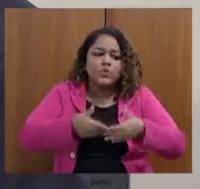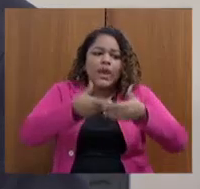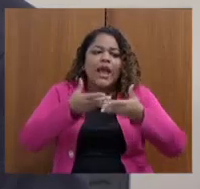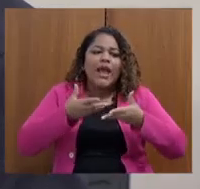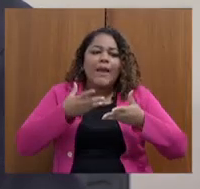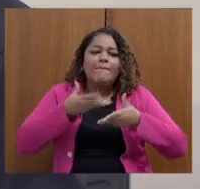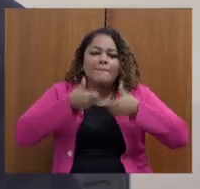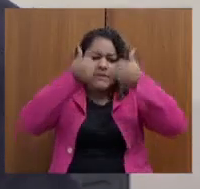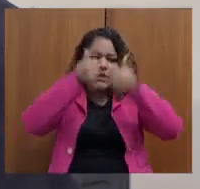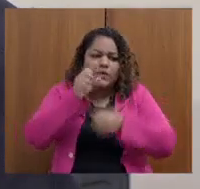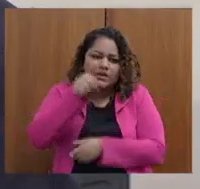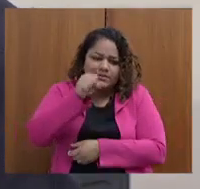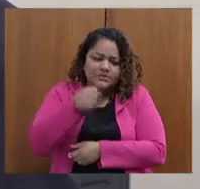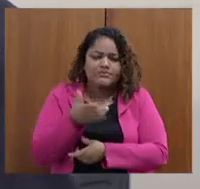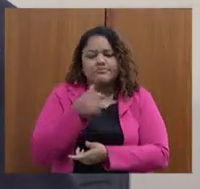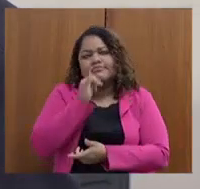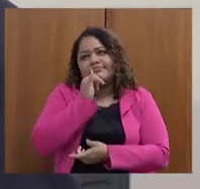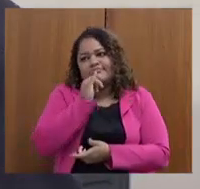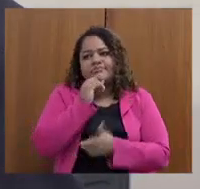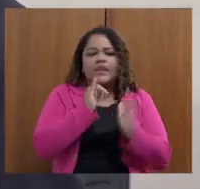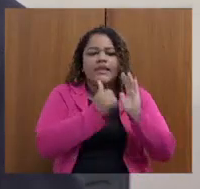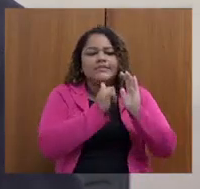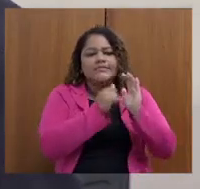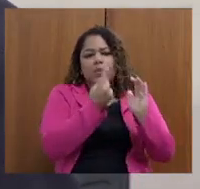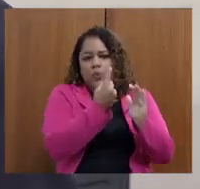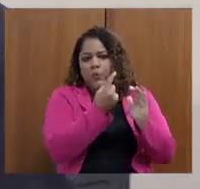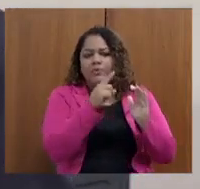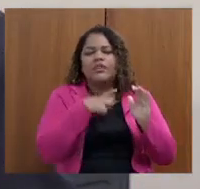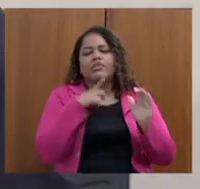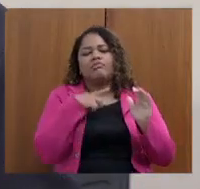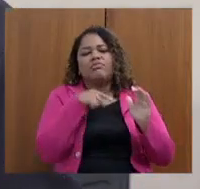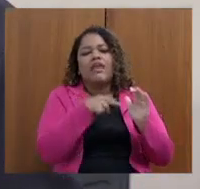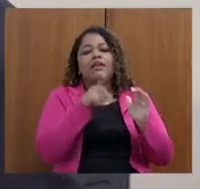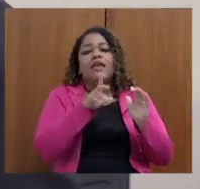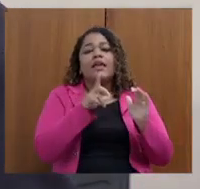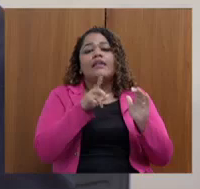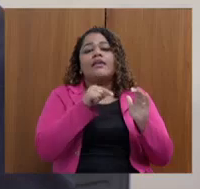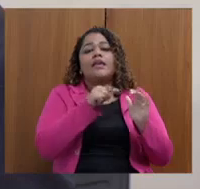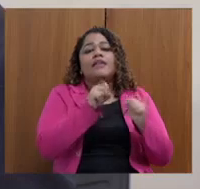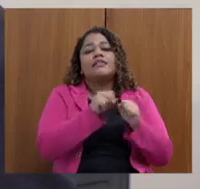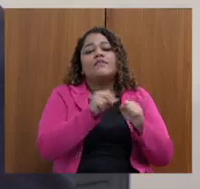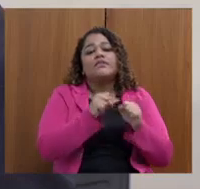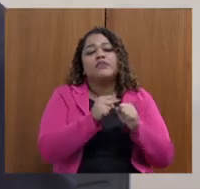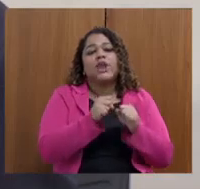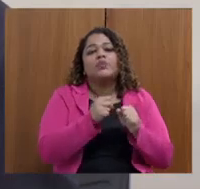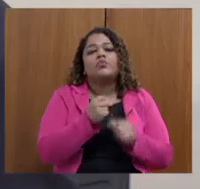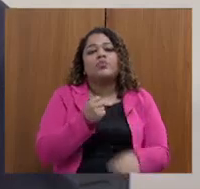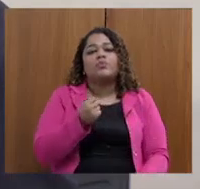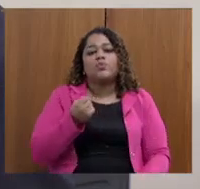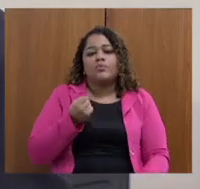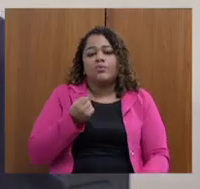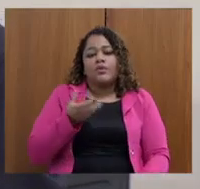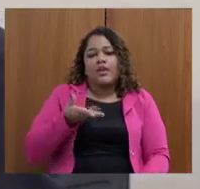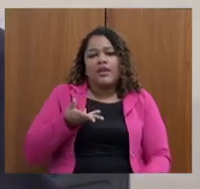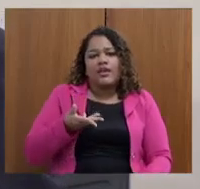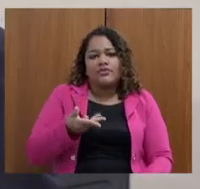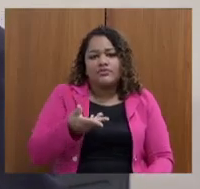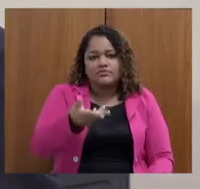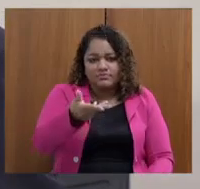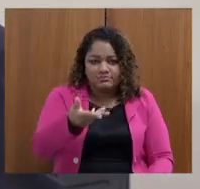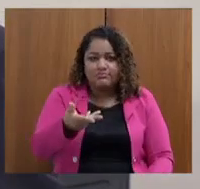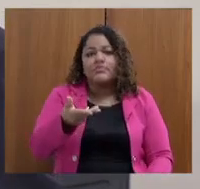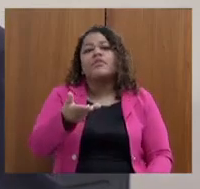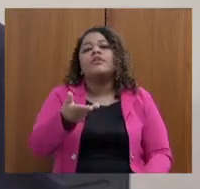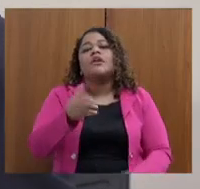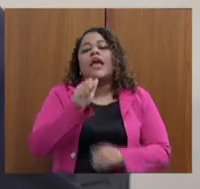uma Startup que está agilizando o alvará do corpo de bombeiros